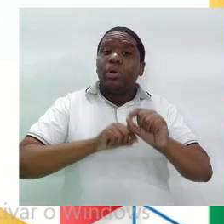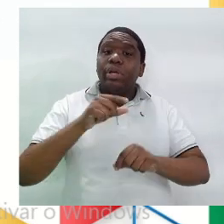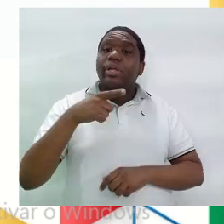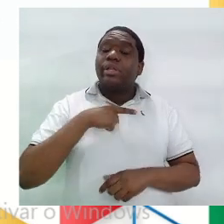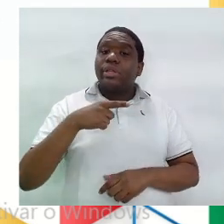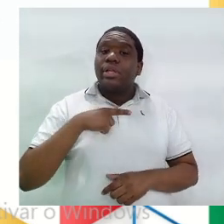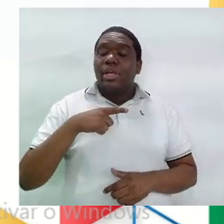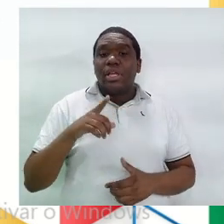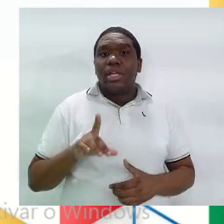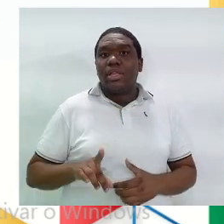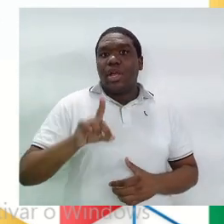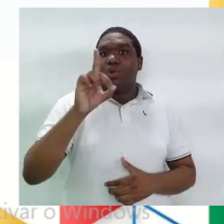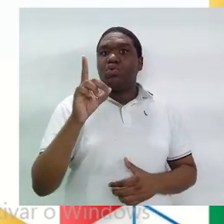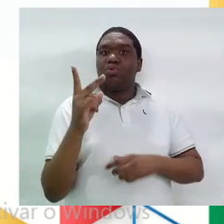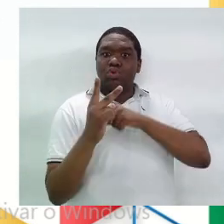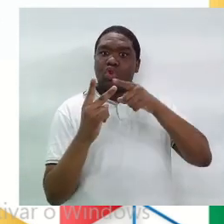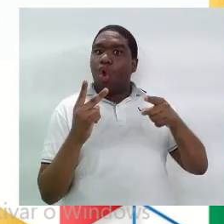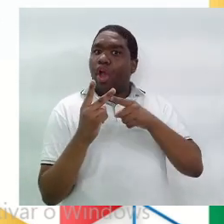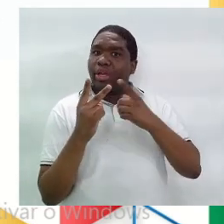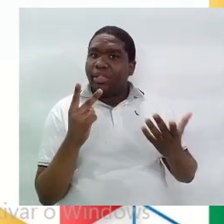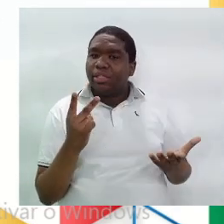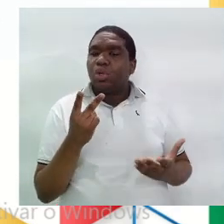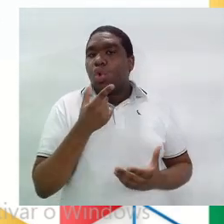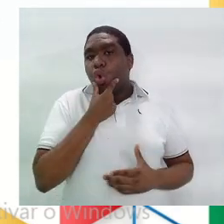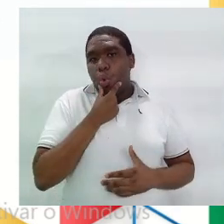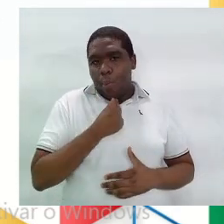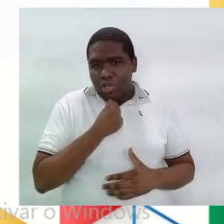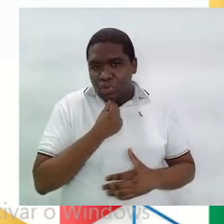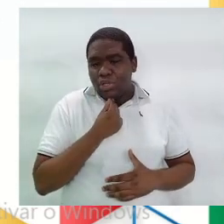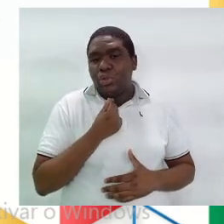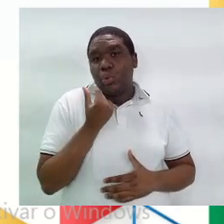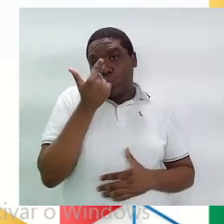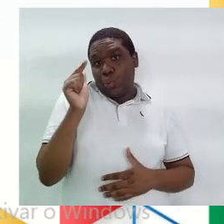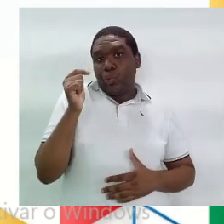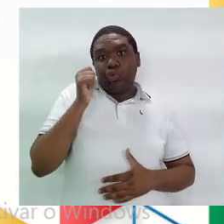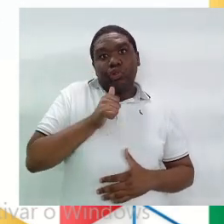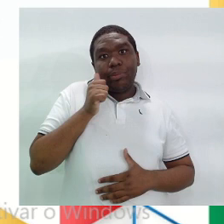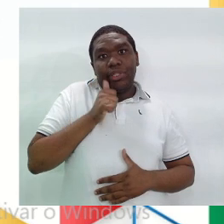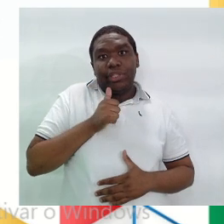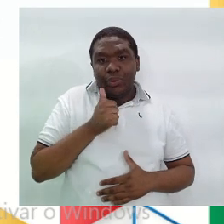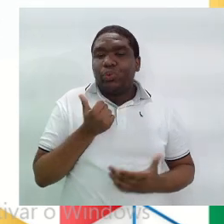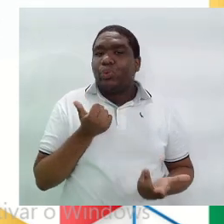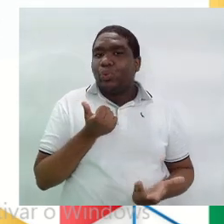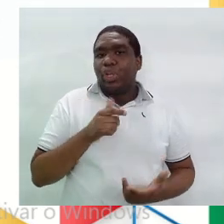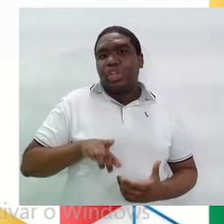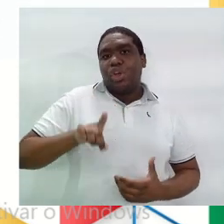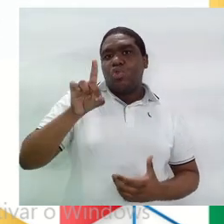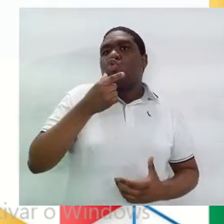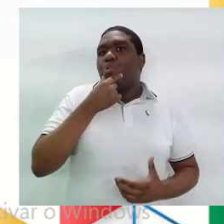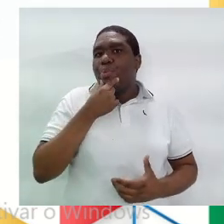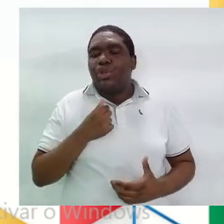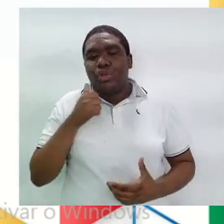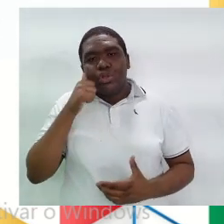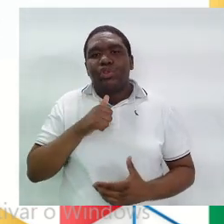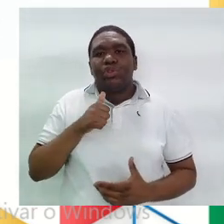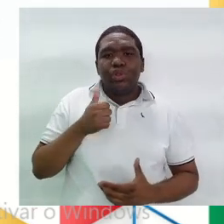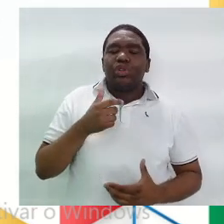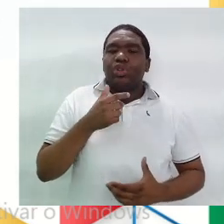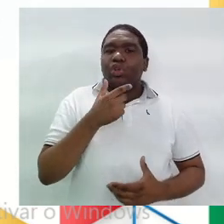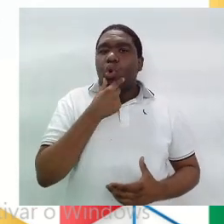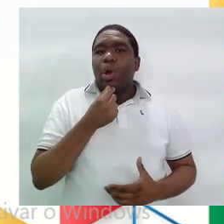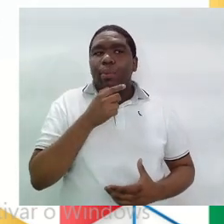de dois deuses, um masculino e o outro feminino. O masculino chamado